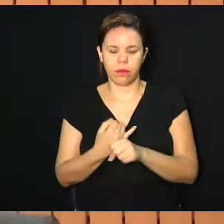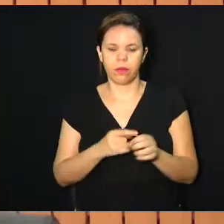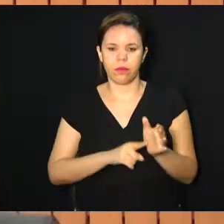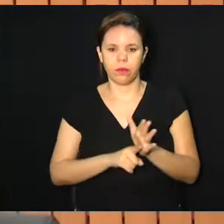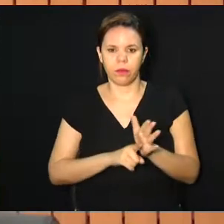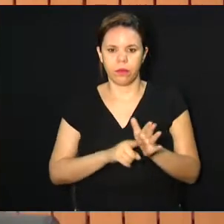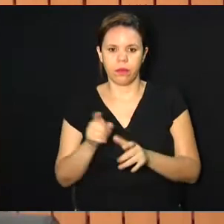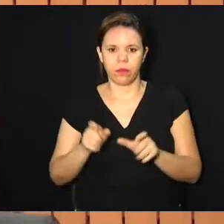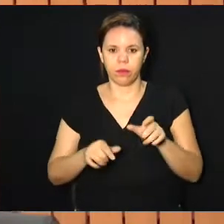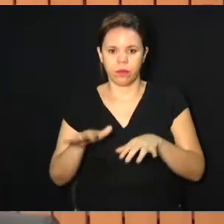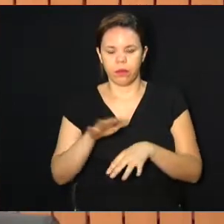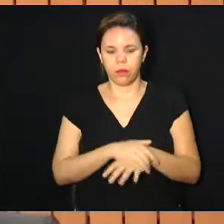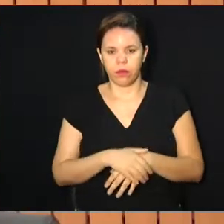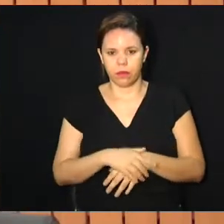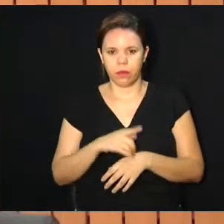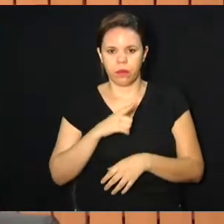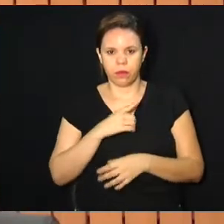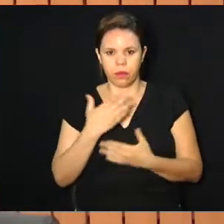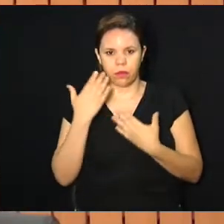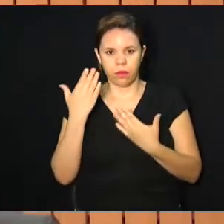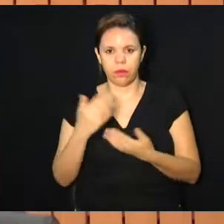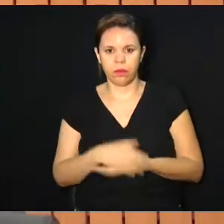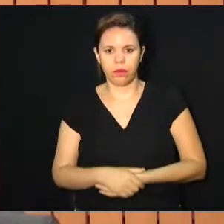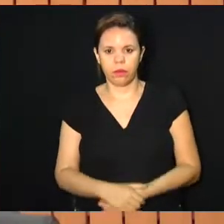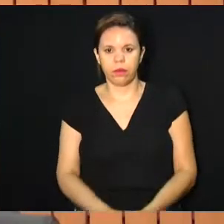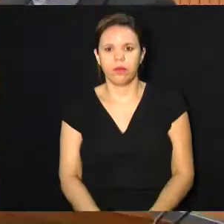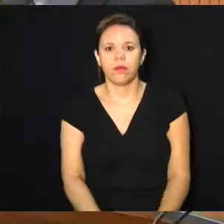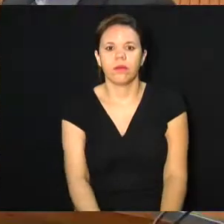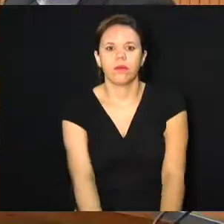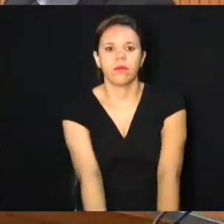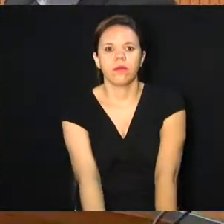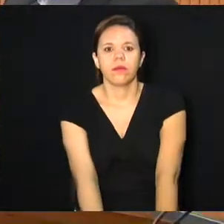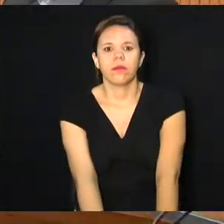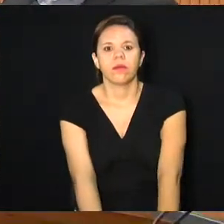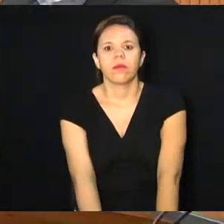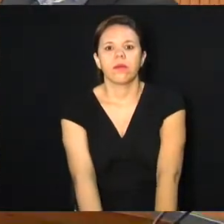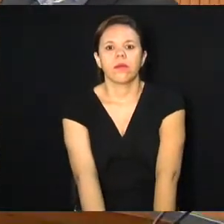pública, para que a gente aumente esse debate também. Obrigado.